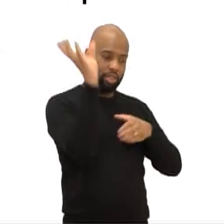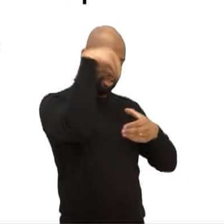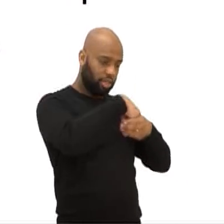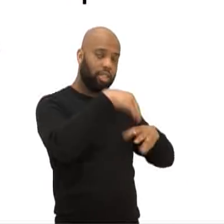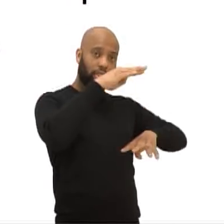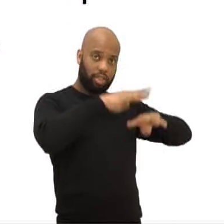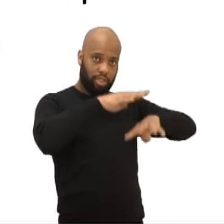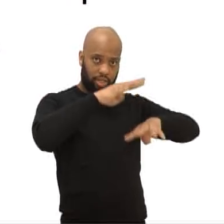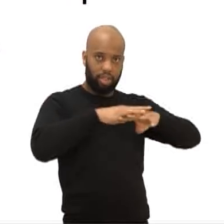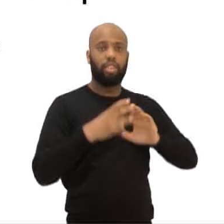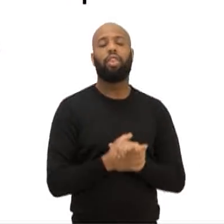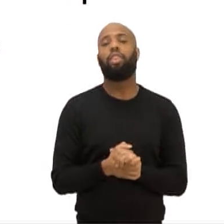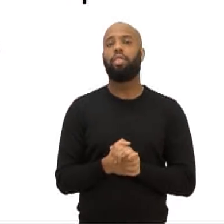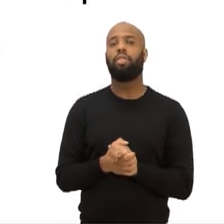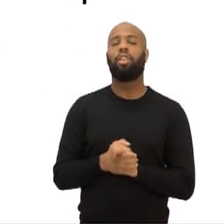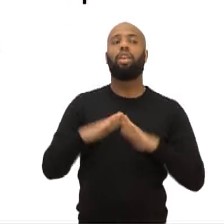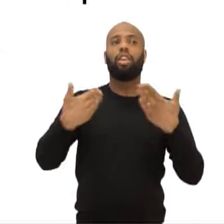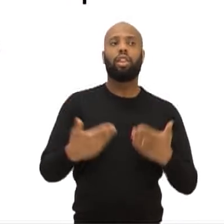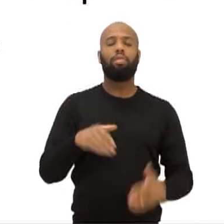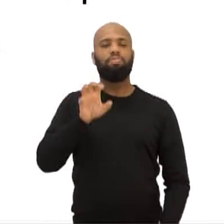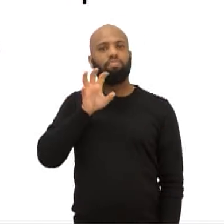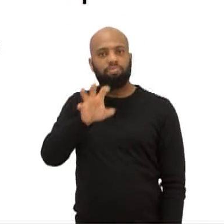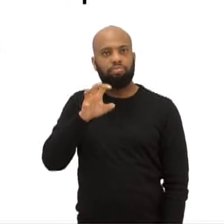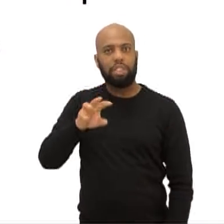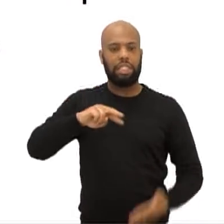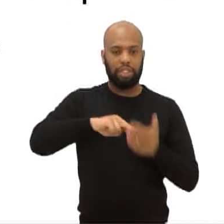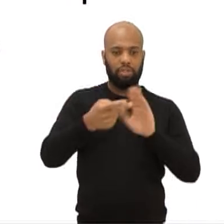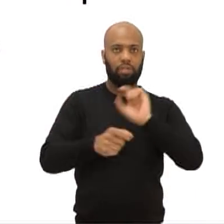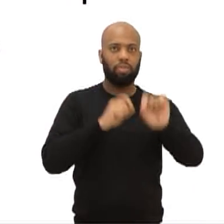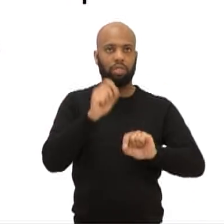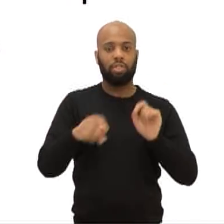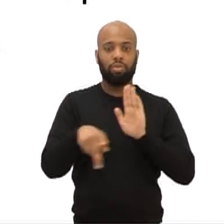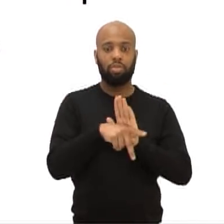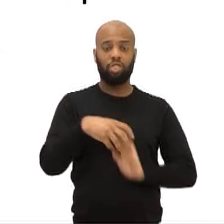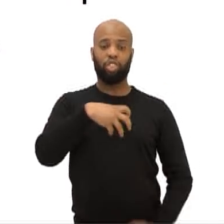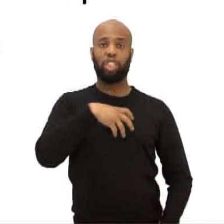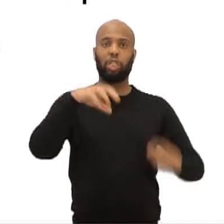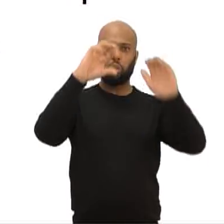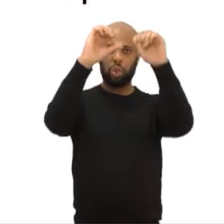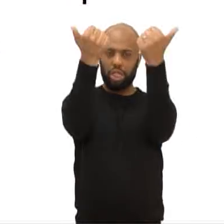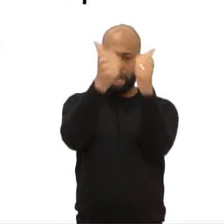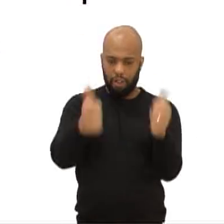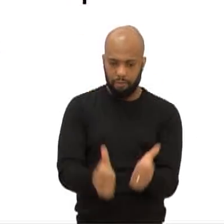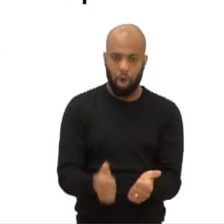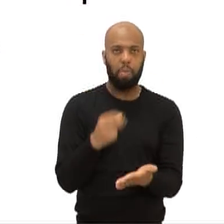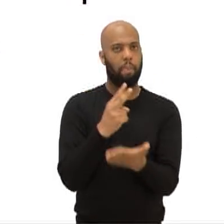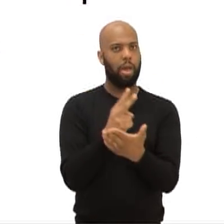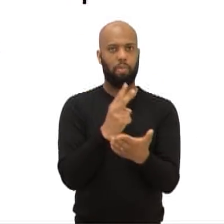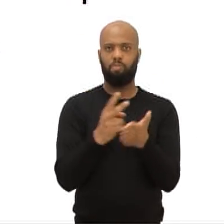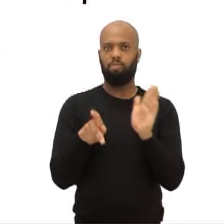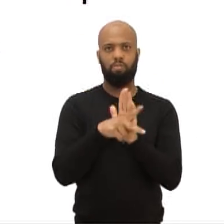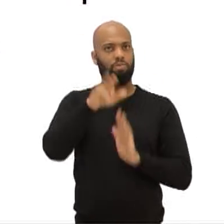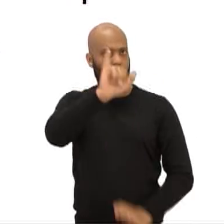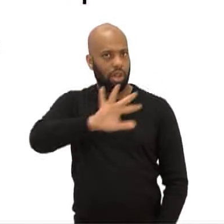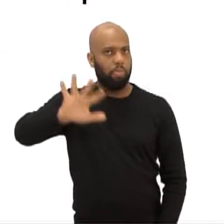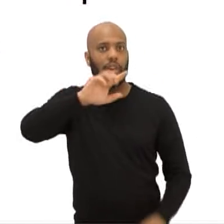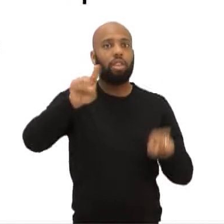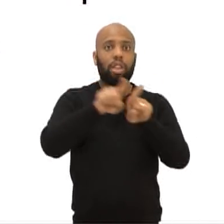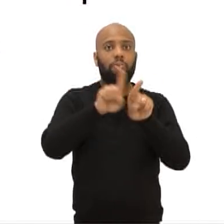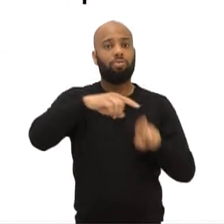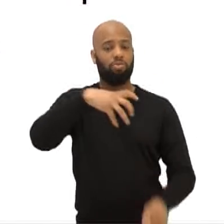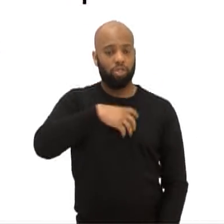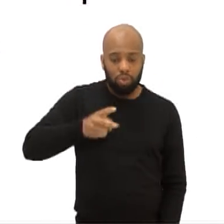matematicamente falando, a simetria ela é a preservação do formato da imagem e das suas